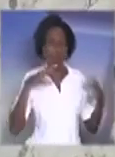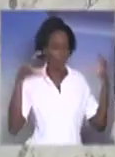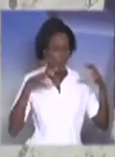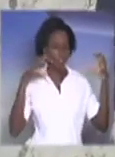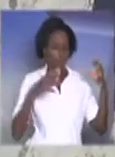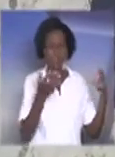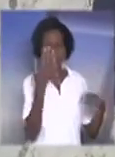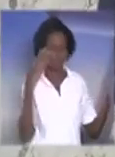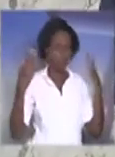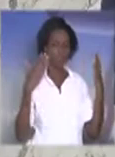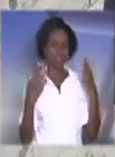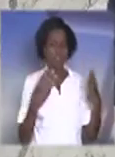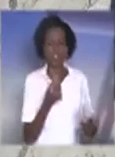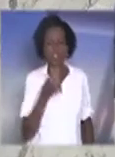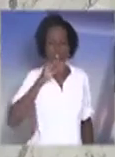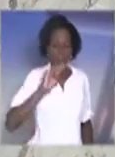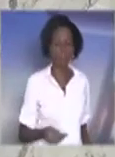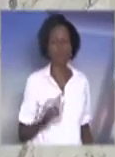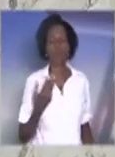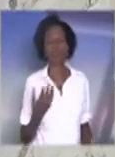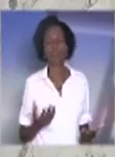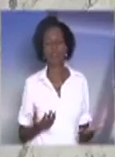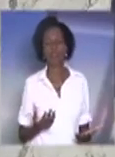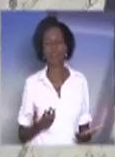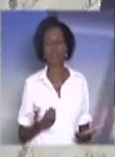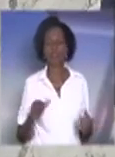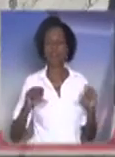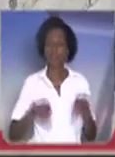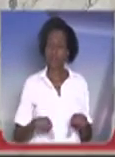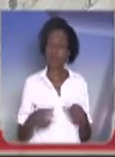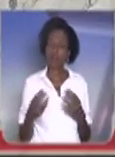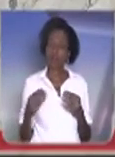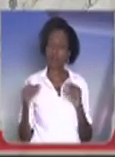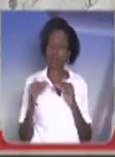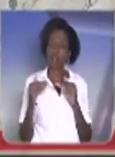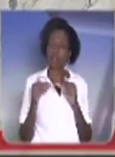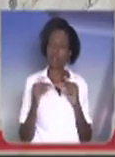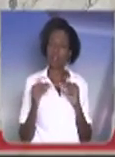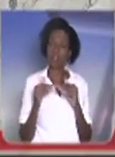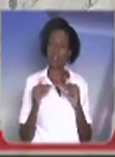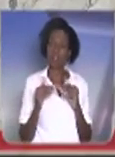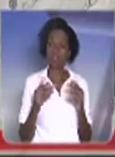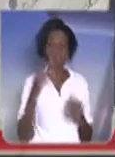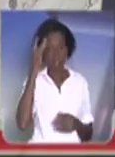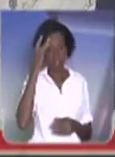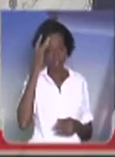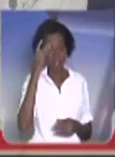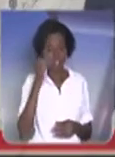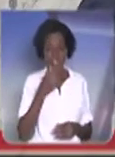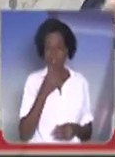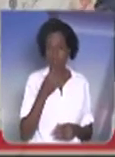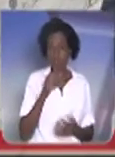psicológica do jogador que ganha milhões para fazer aquilo. E o pior é que muita gente concorda com isso. De achar que o jogador,